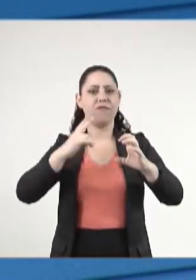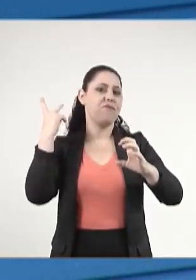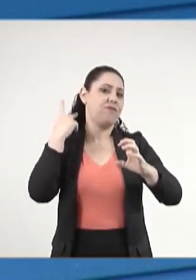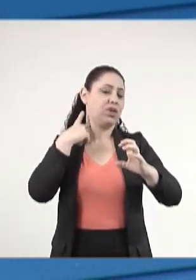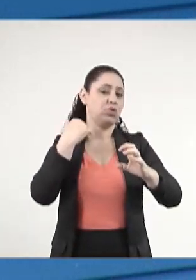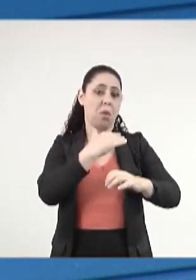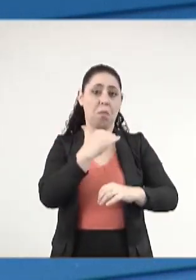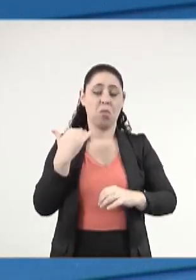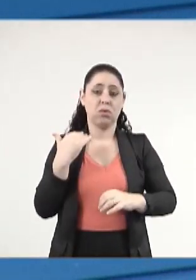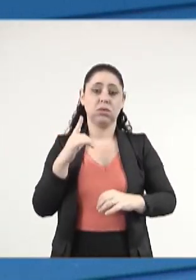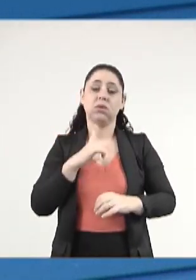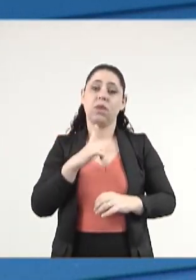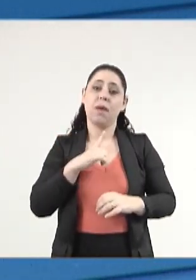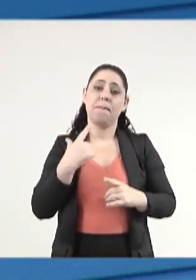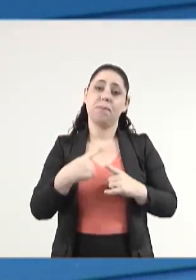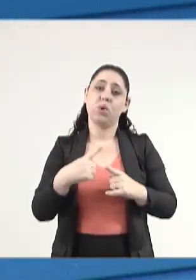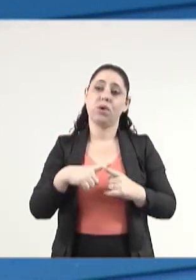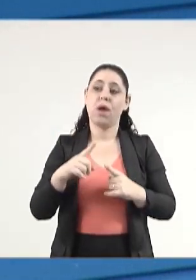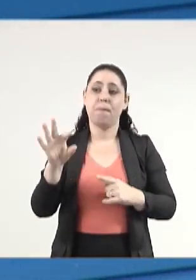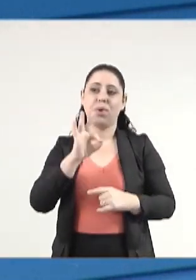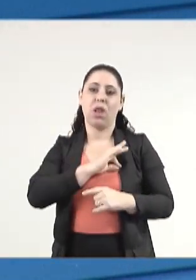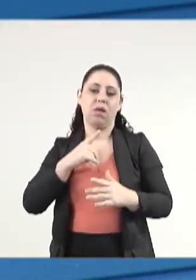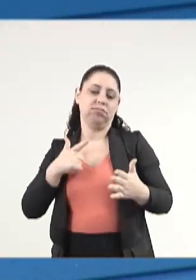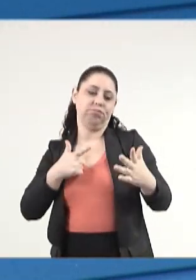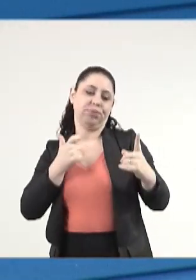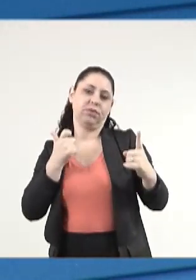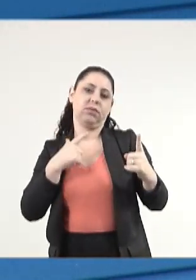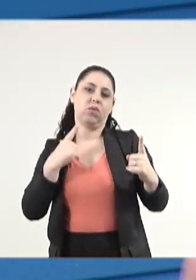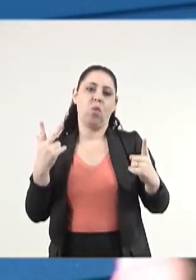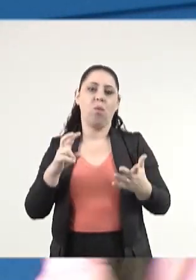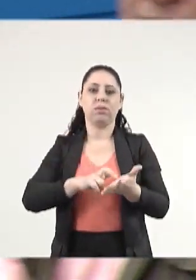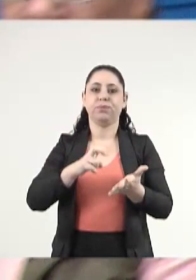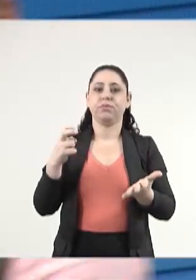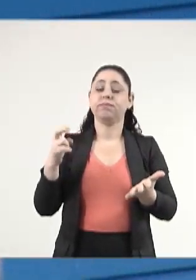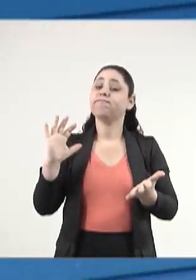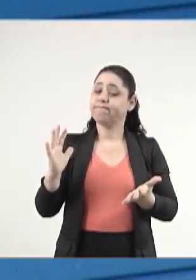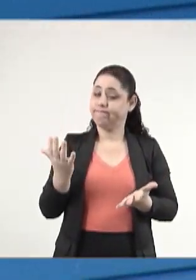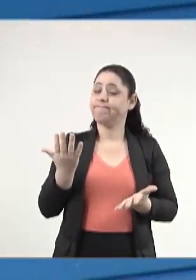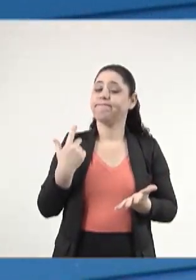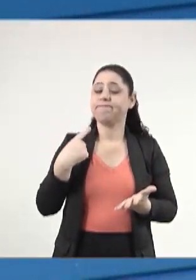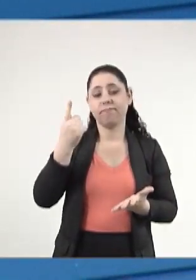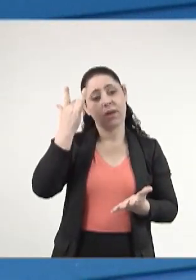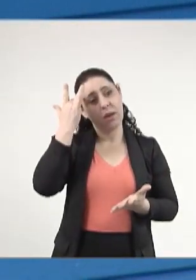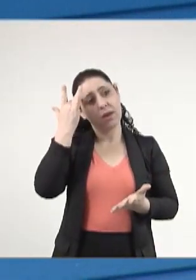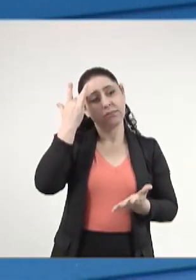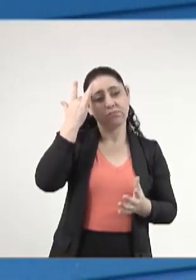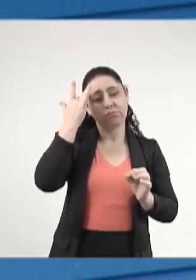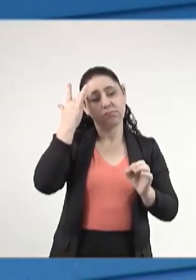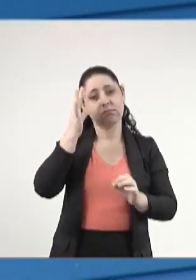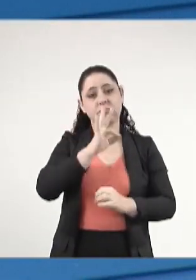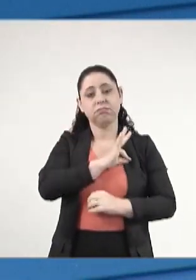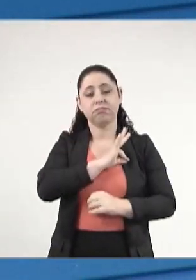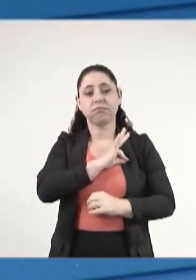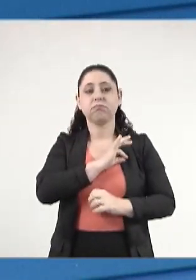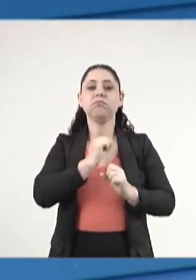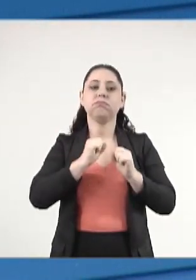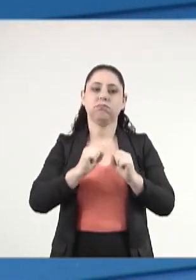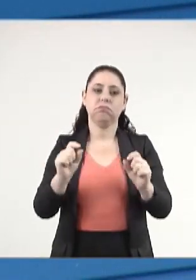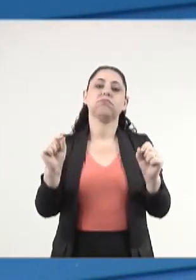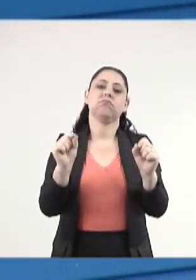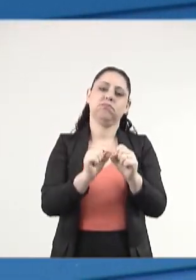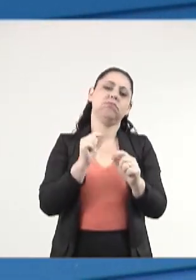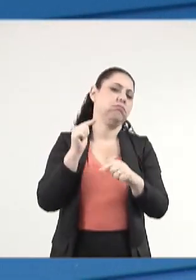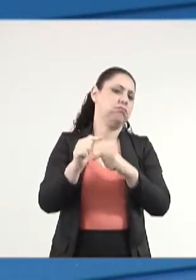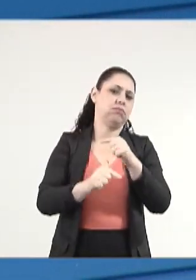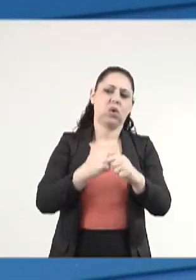vítimas fatais, né, como aconteceu hoje pela manhã. Então, eu penso que a polícia pode fazer o